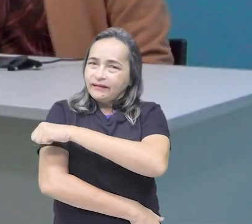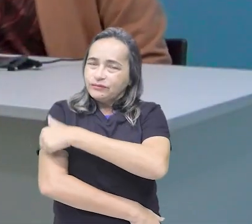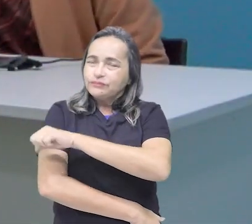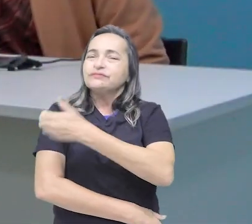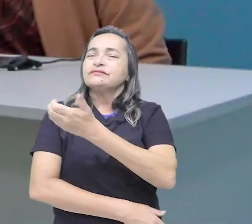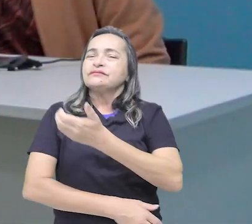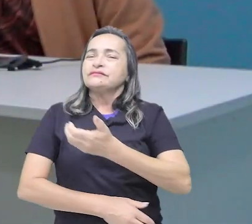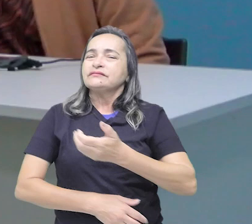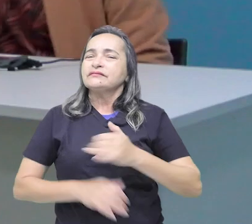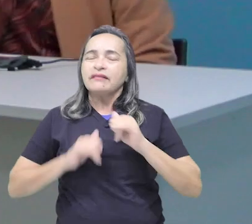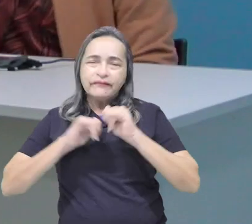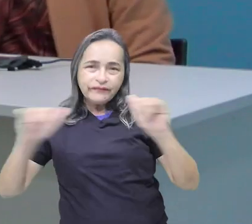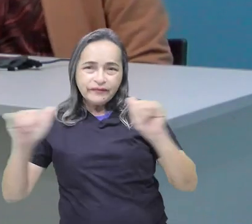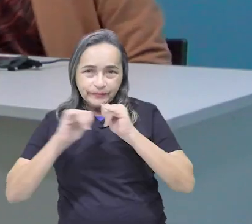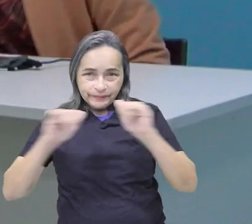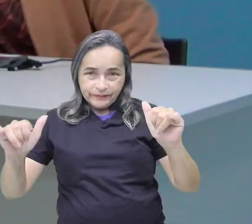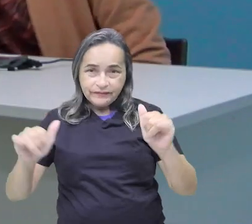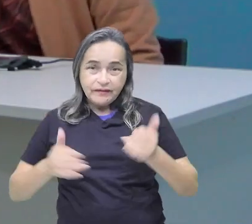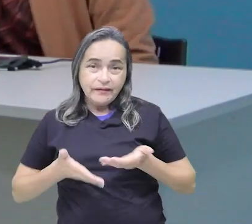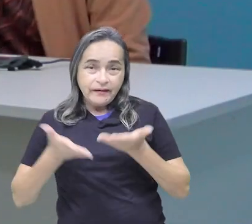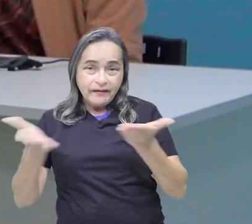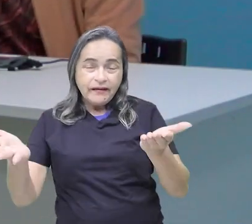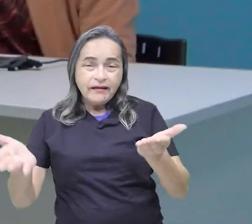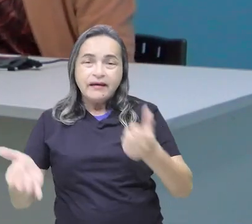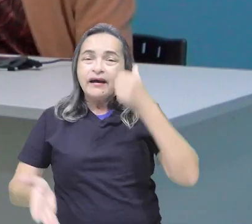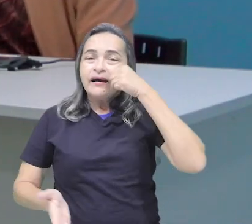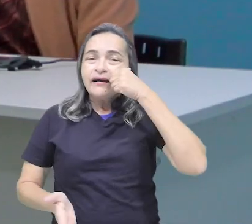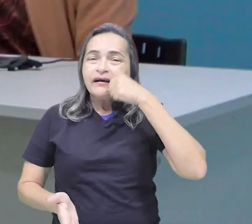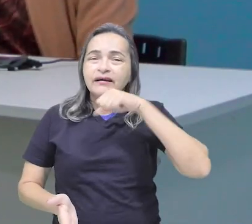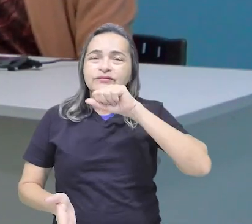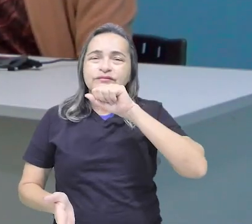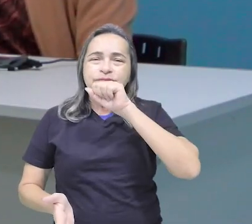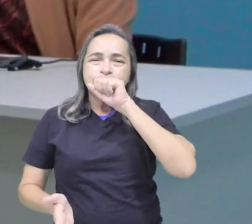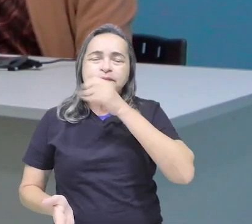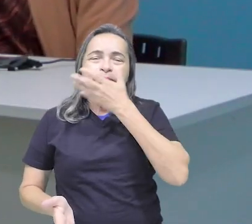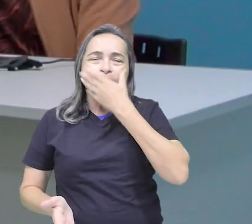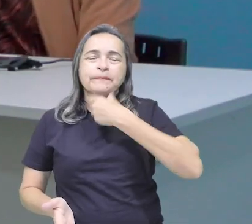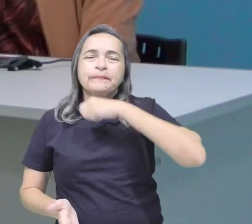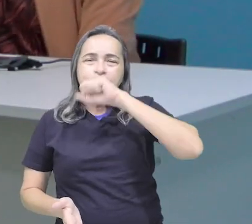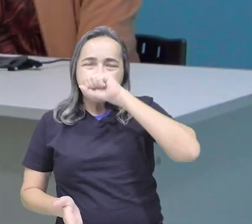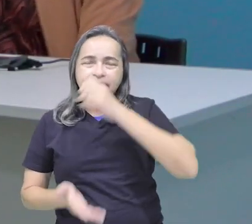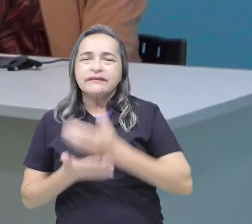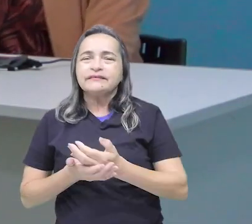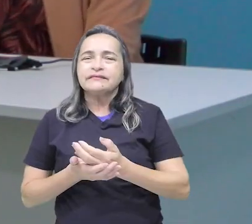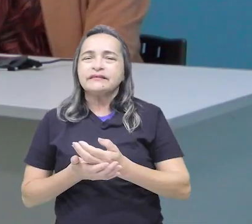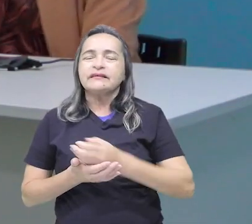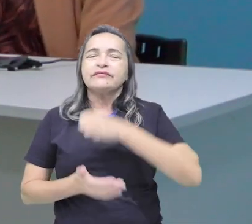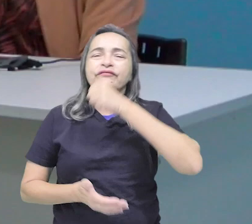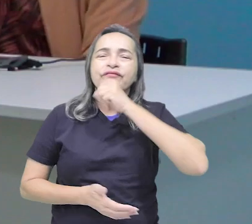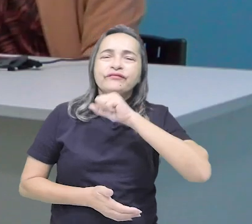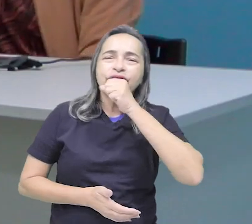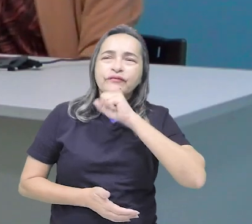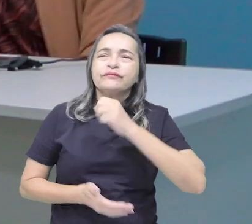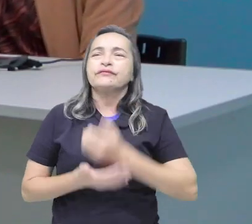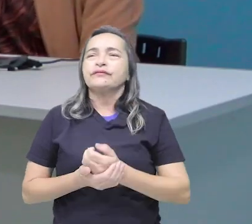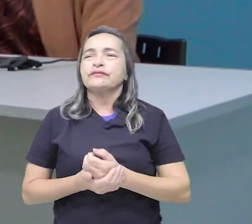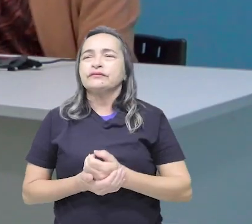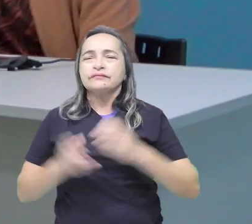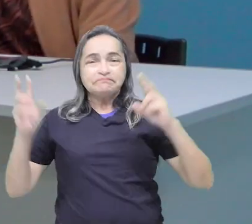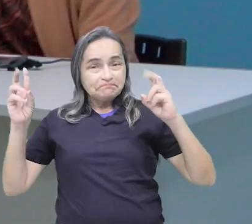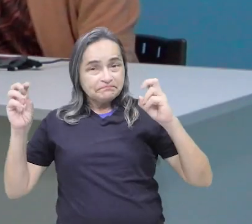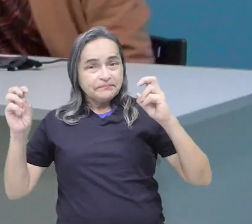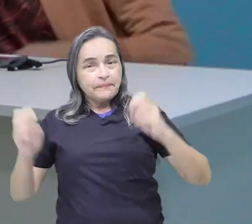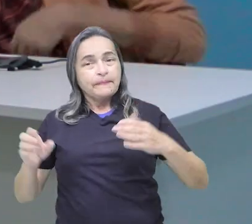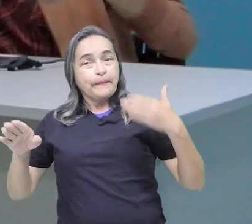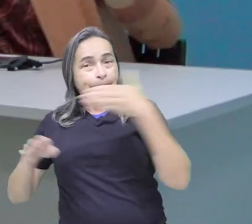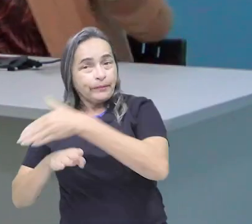essa mensagem aos seus pais, aos seus avós em relação ao Novembro Azul, no sentido de procurarem os postos de saúde para cuidarem